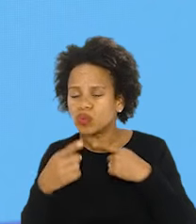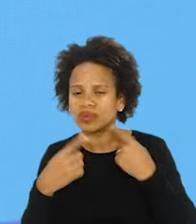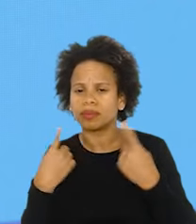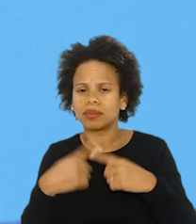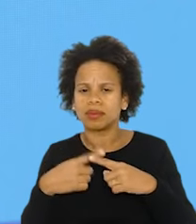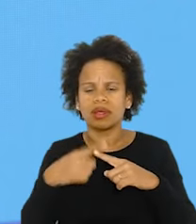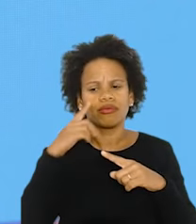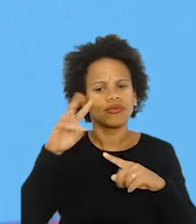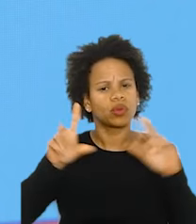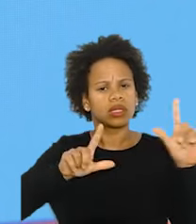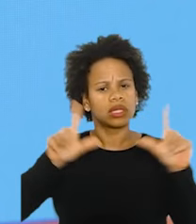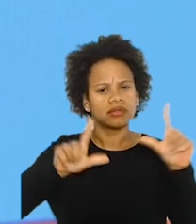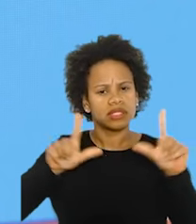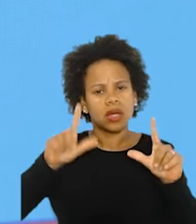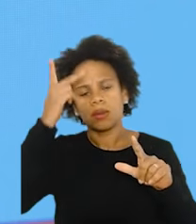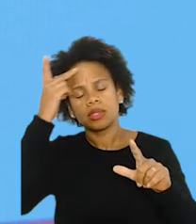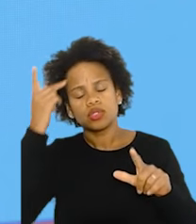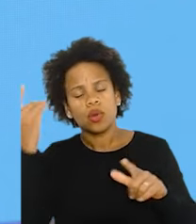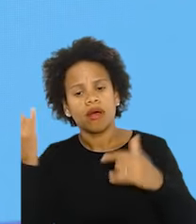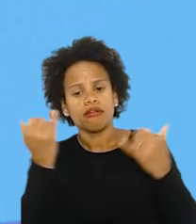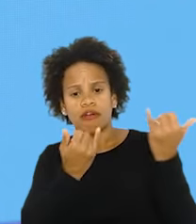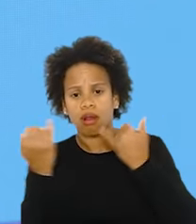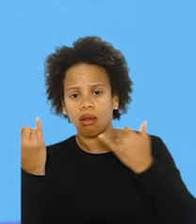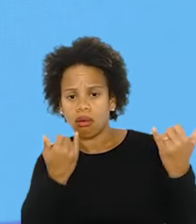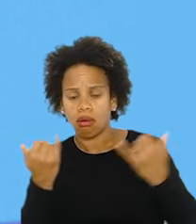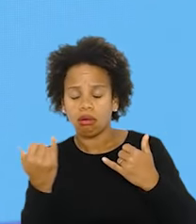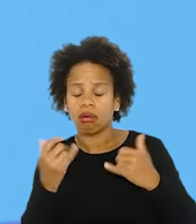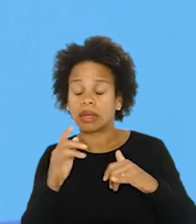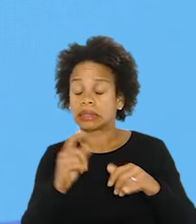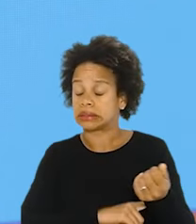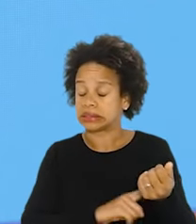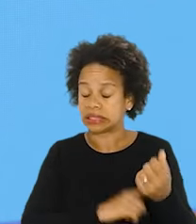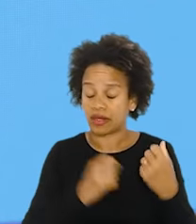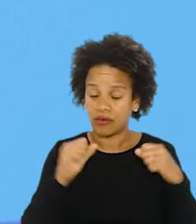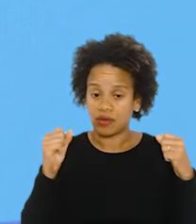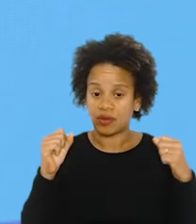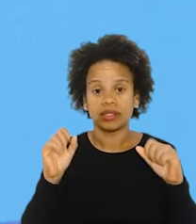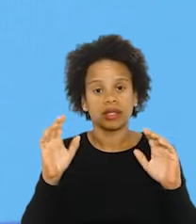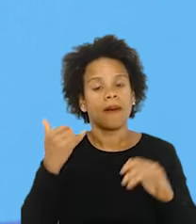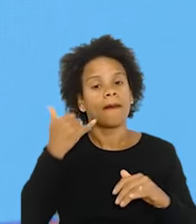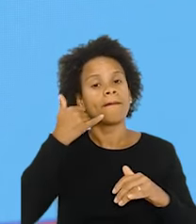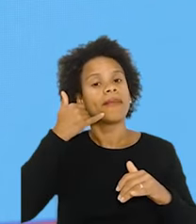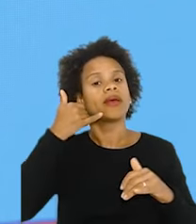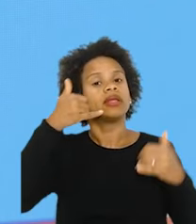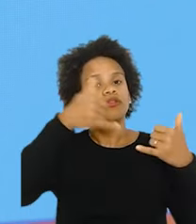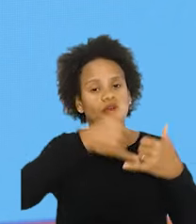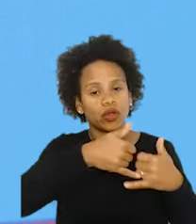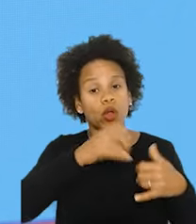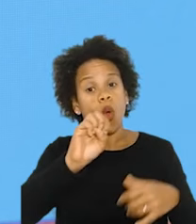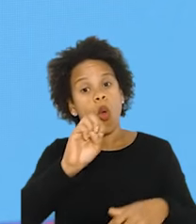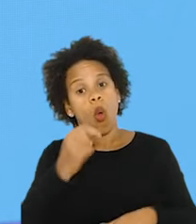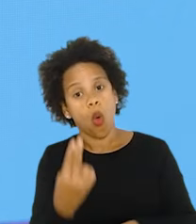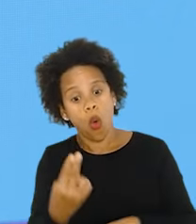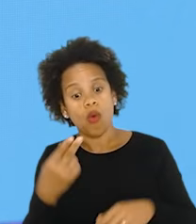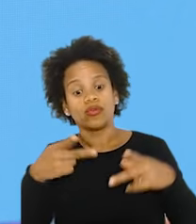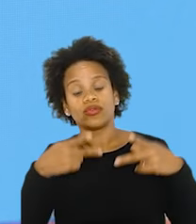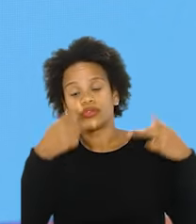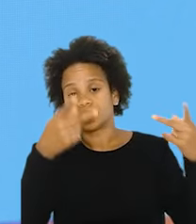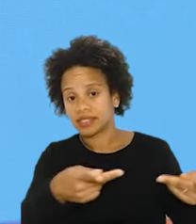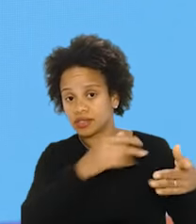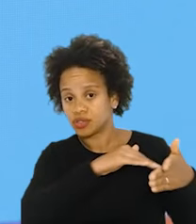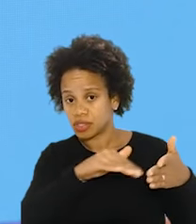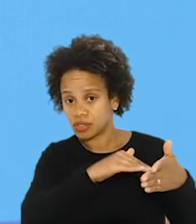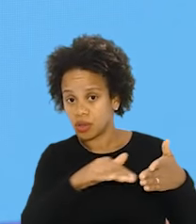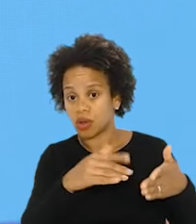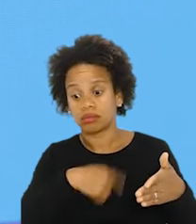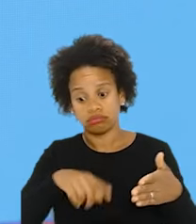televisão ou alguém comentou com você antes de ficar nervoso pega o telefone ou visite os nossos escritórios a gente vai est aqui à disposição